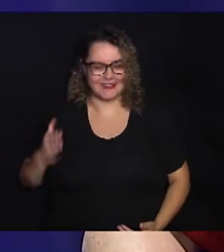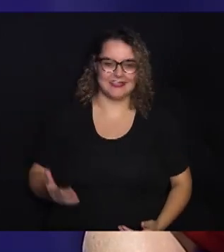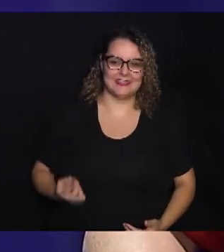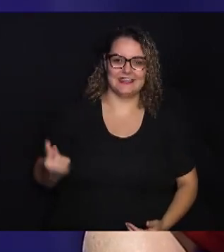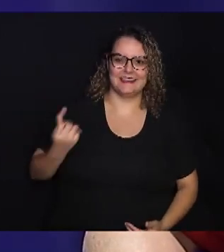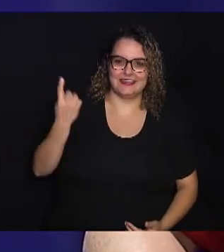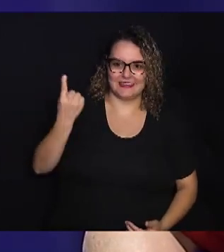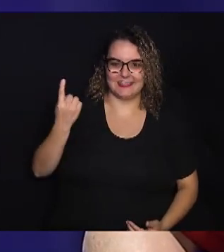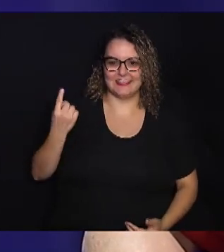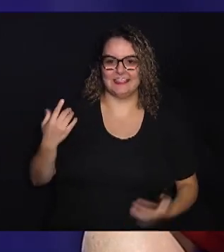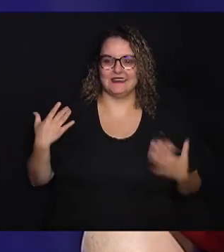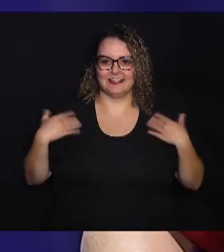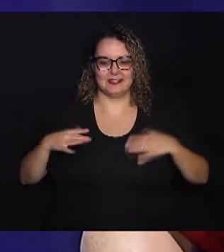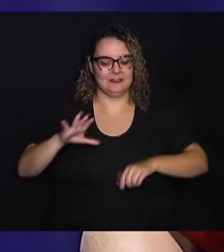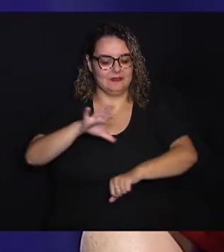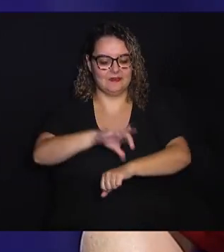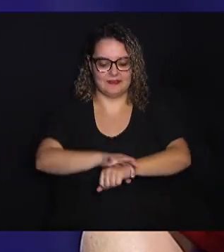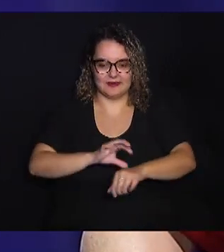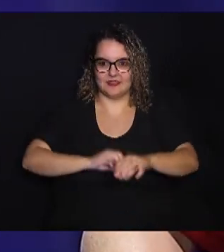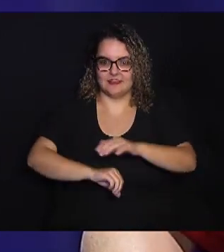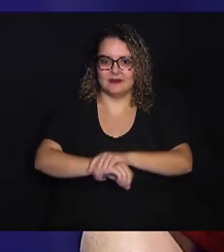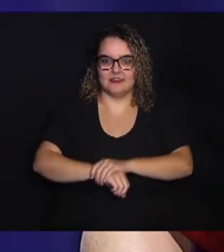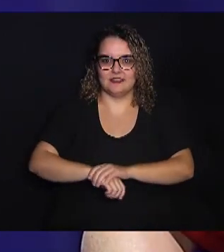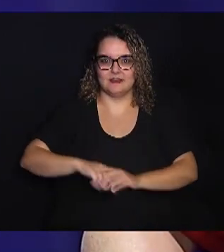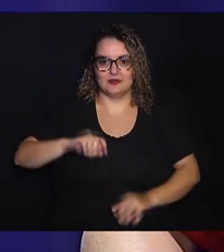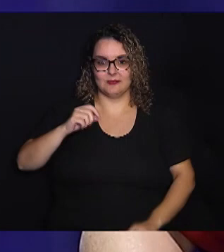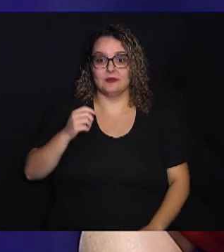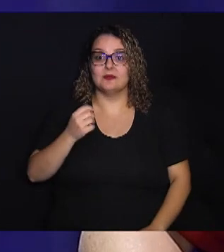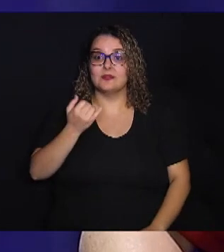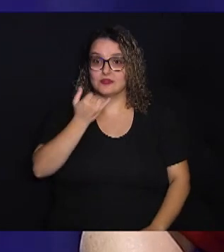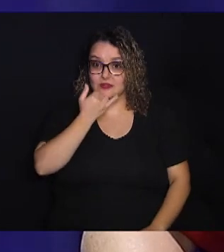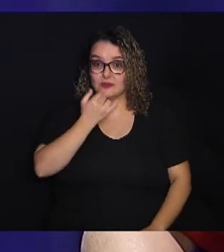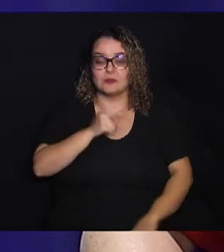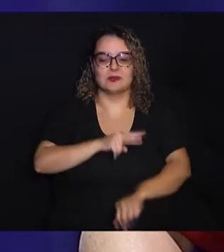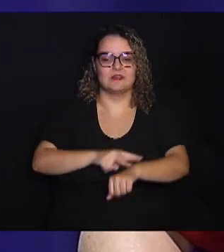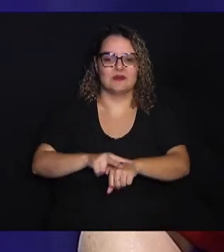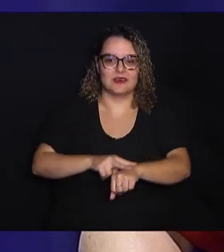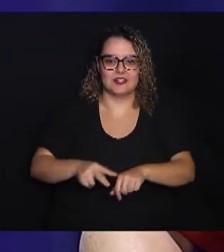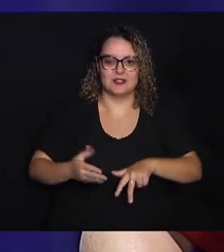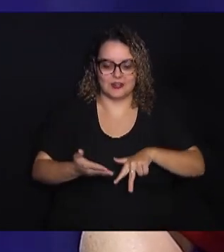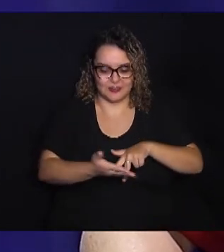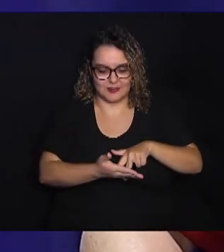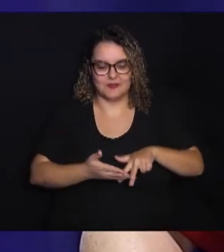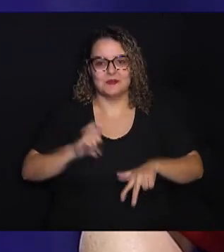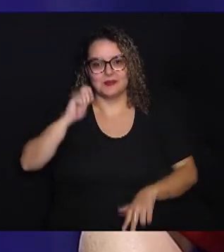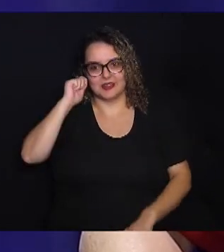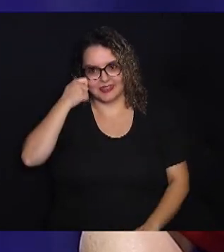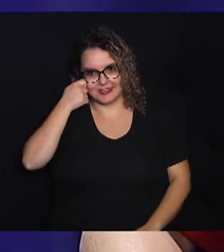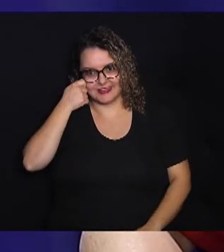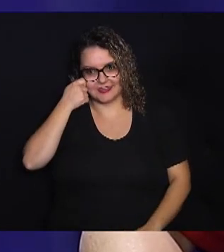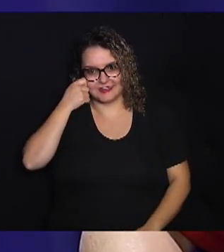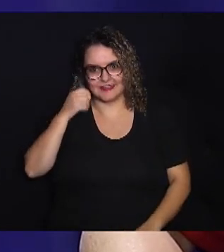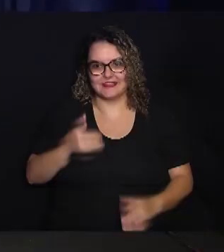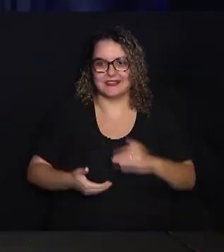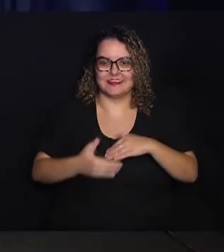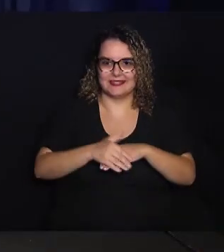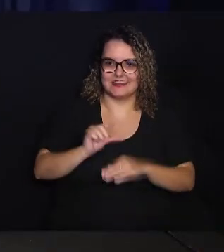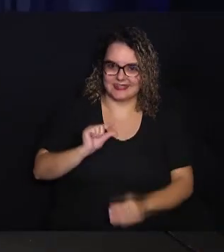E estou vestindo uma blusa preta, desculpa, uma blusa verde e uma calça preta, estou de sapato